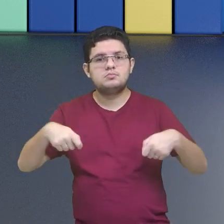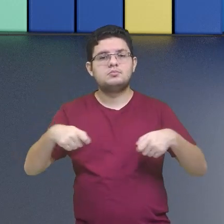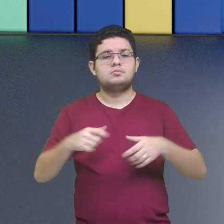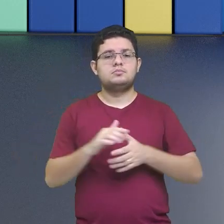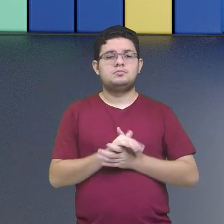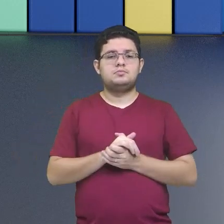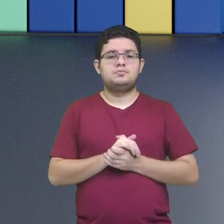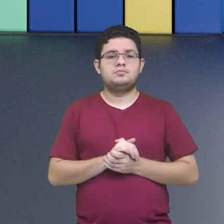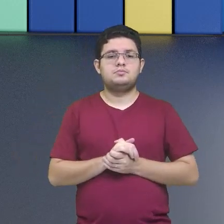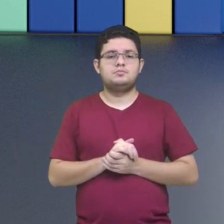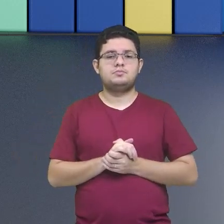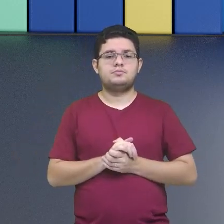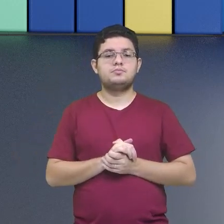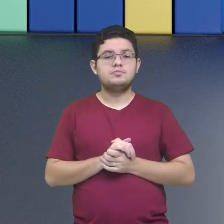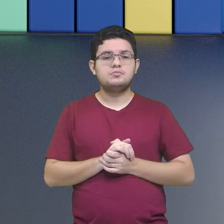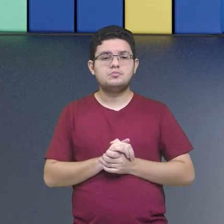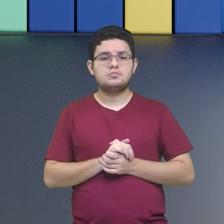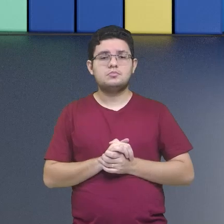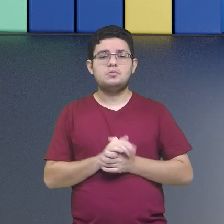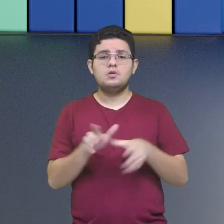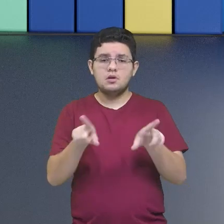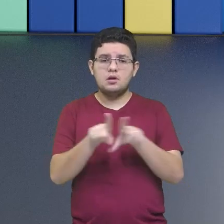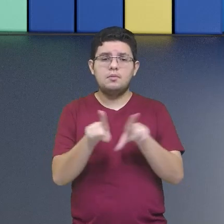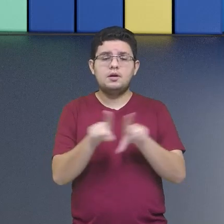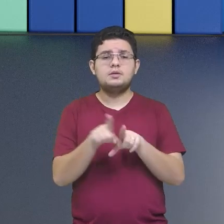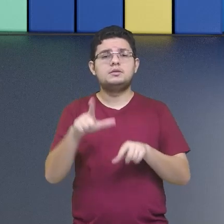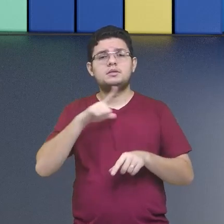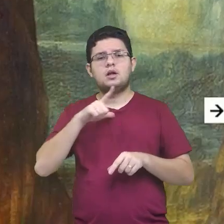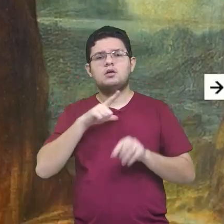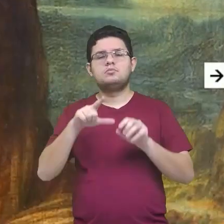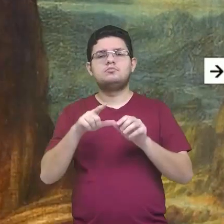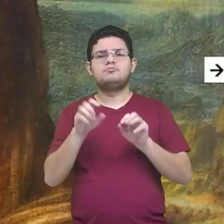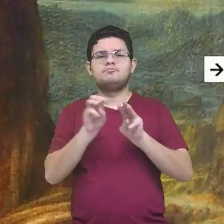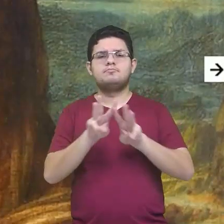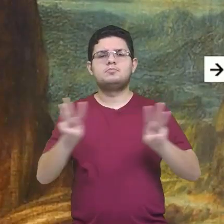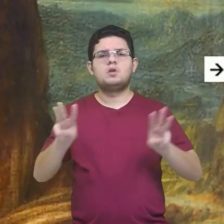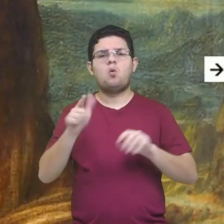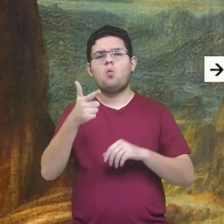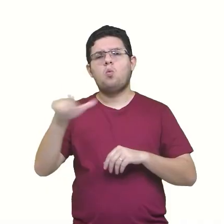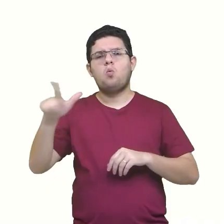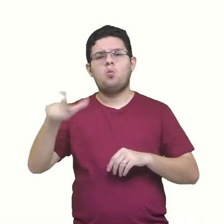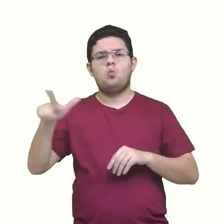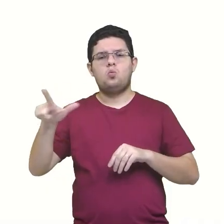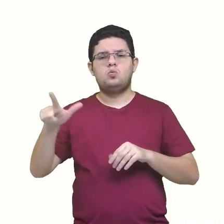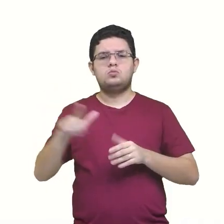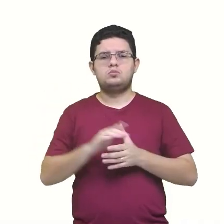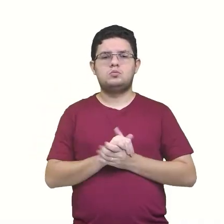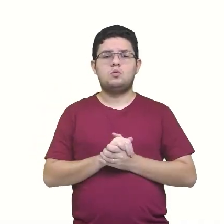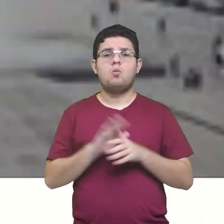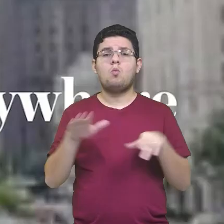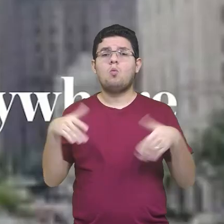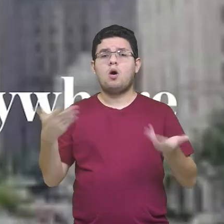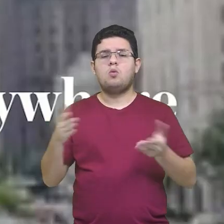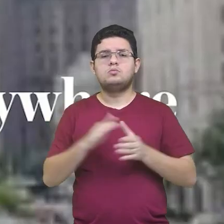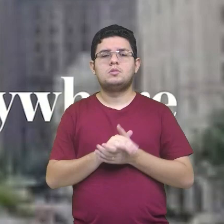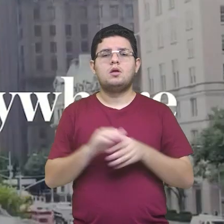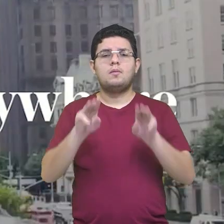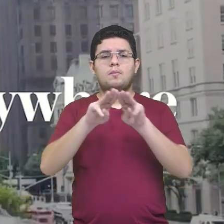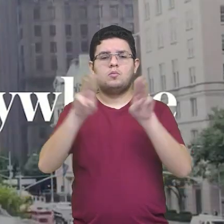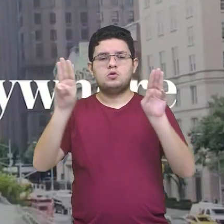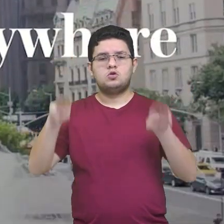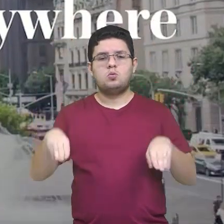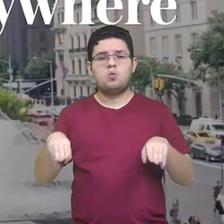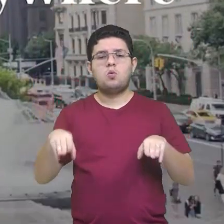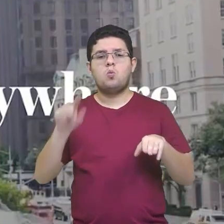relação a isso. A gente traz também, olha só, outro site, que é o Museu Metropolitano de